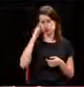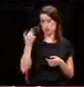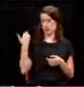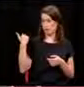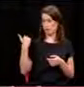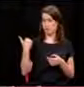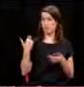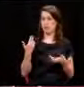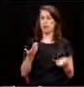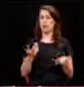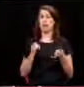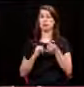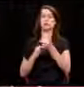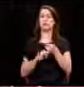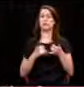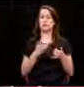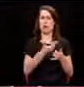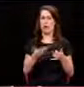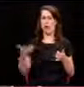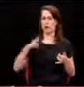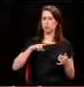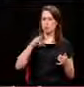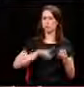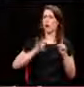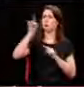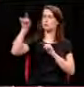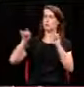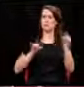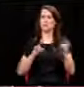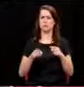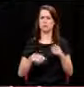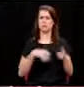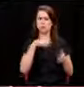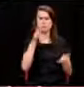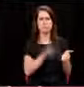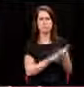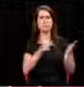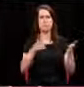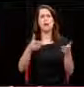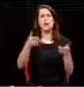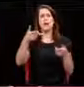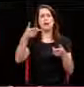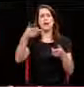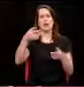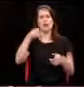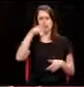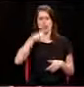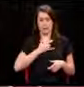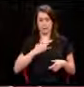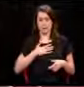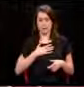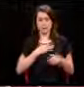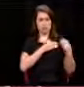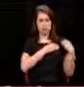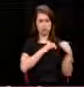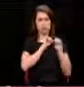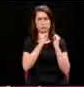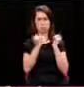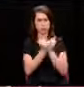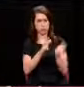certificam, de certa maneira, as empresas como empresas que estão a colaborar para a responsabilidade social e, do que soube, são cerca de 20 e